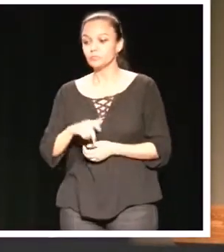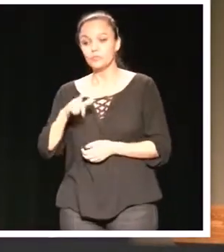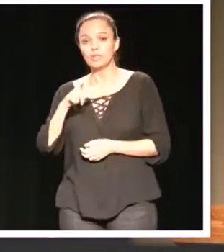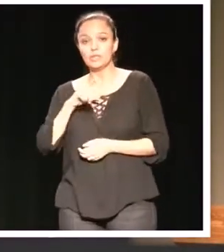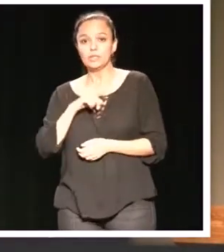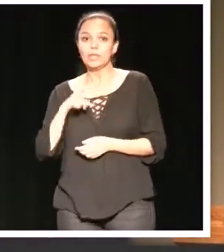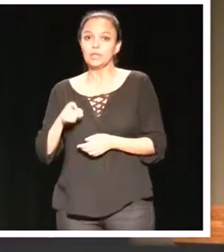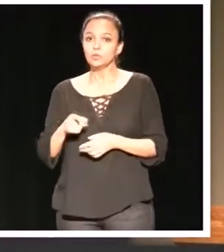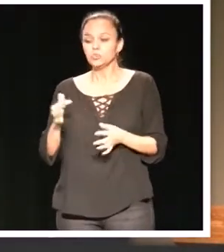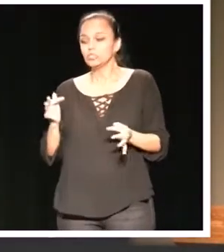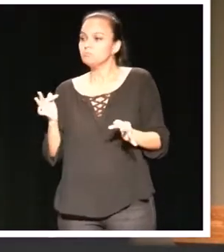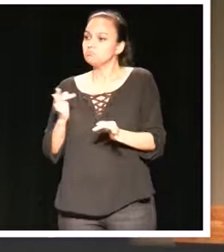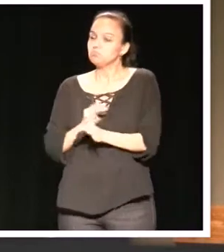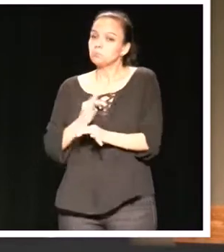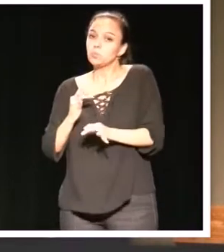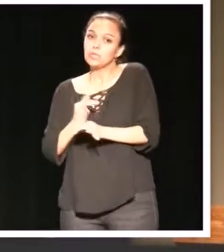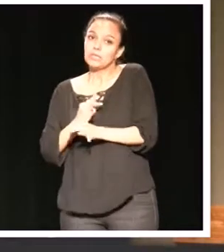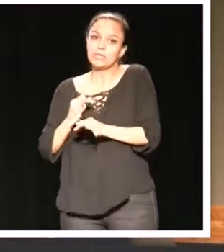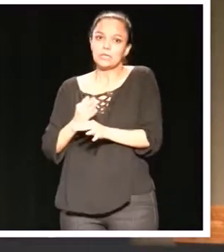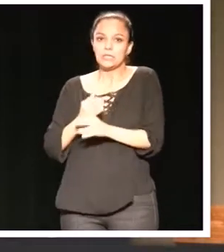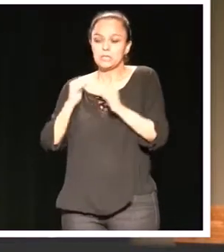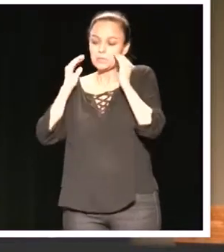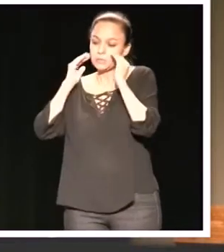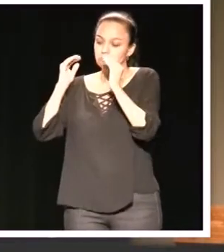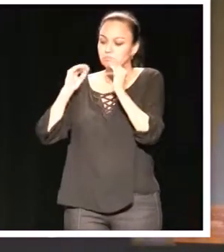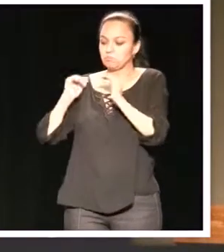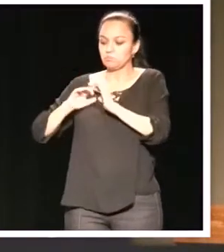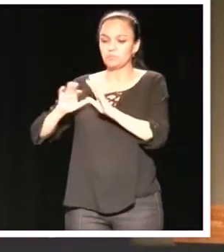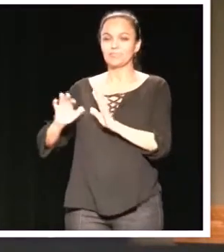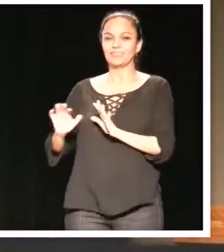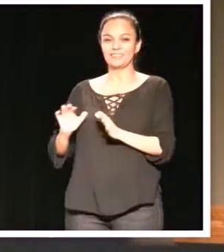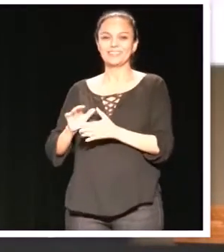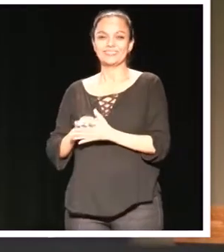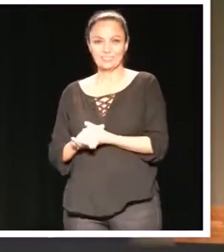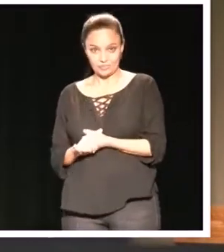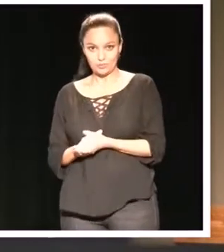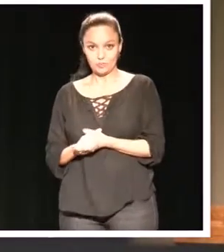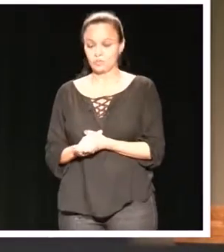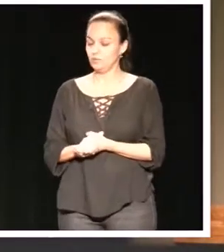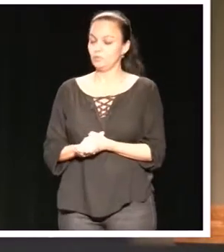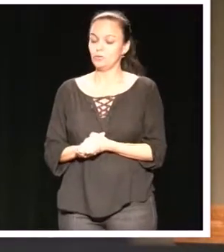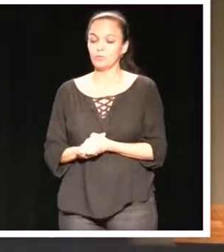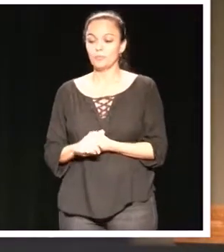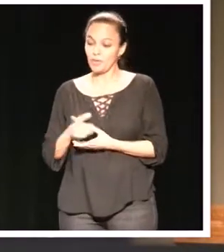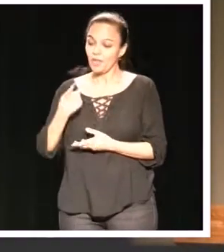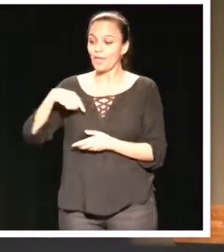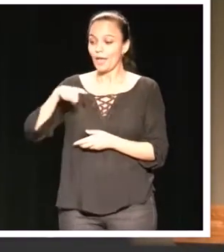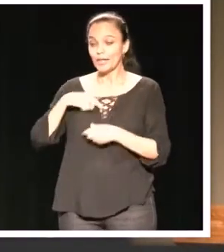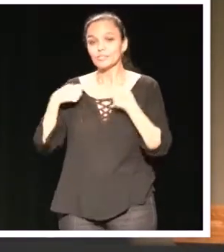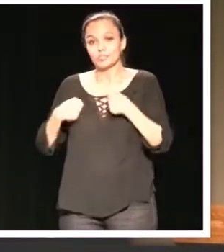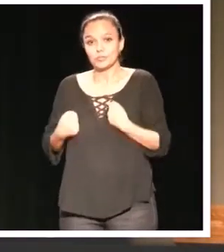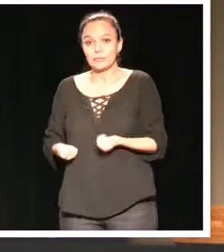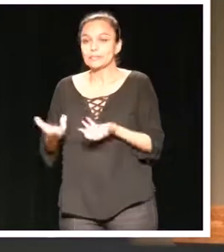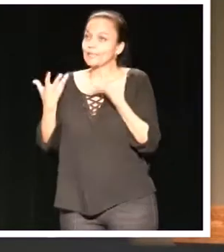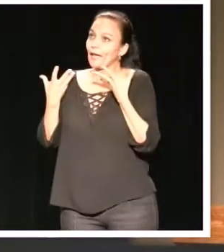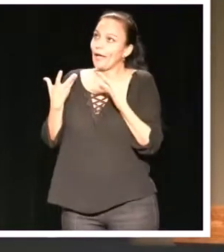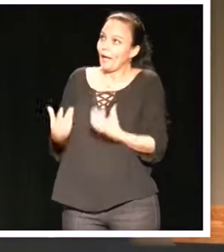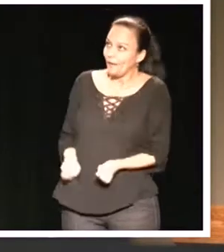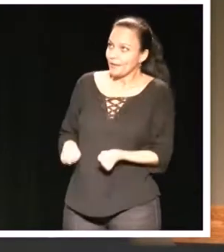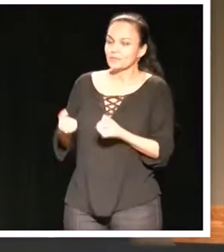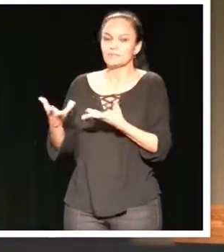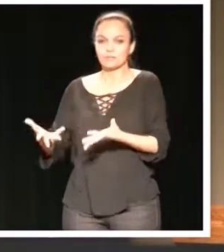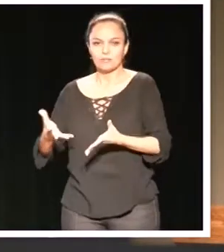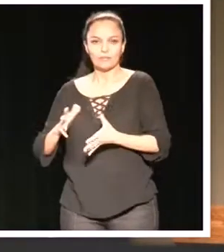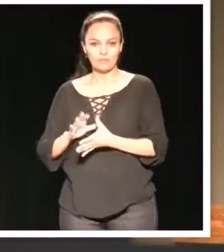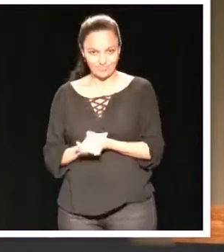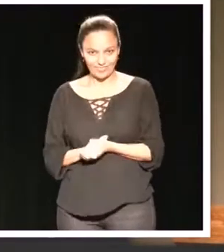necessário tolerar a sua existência, para não fazer da vida deles uma desgraça total.